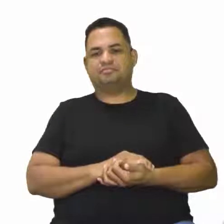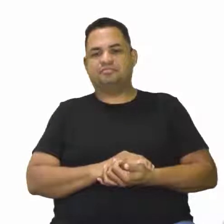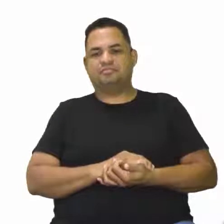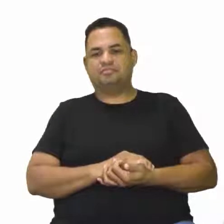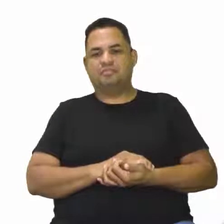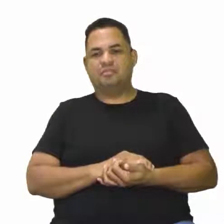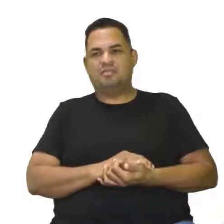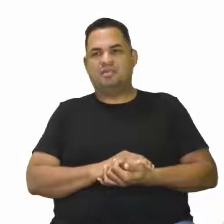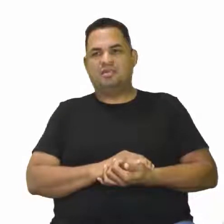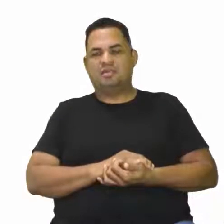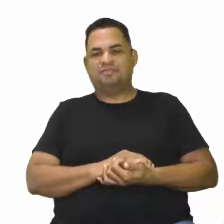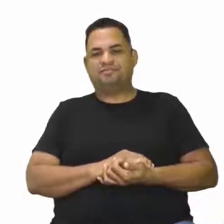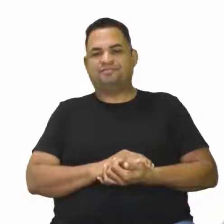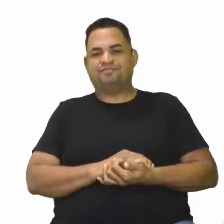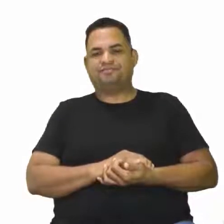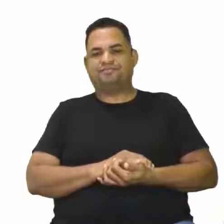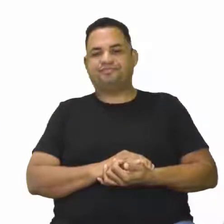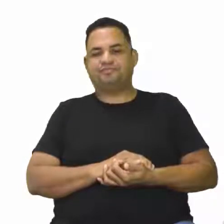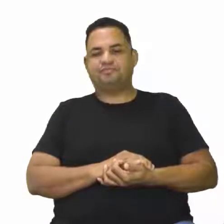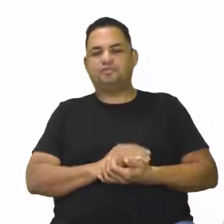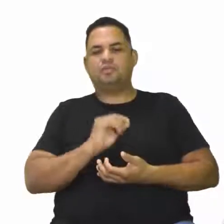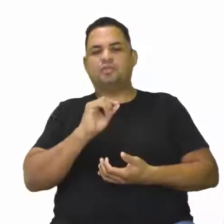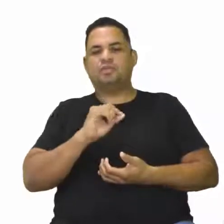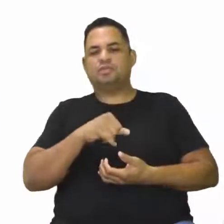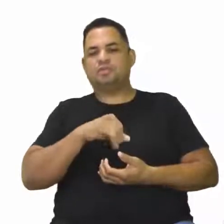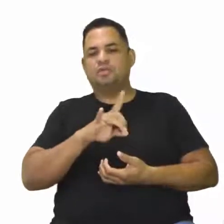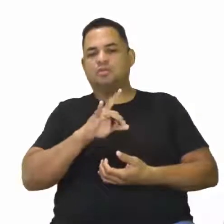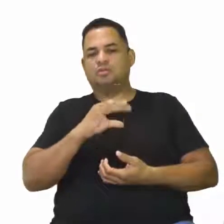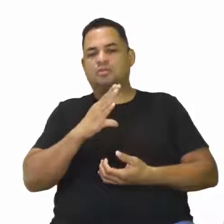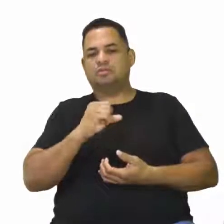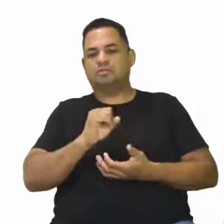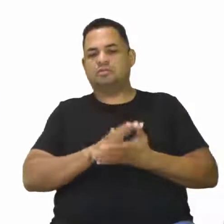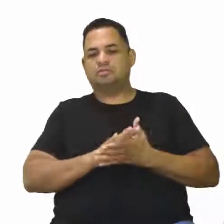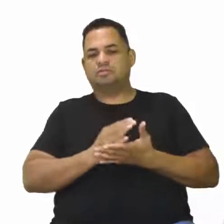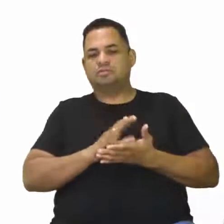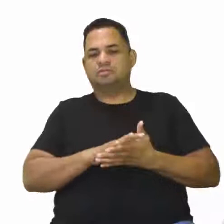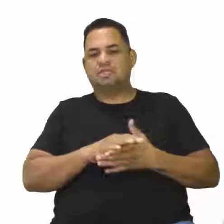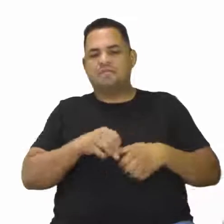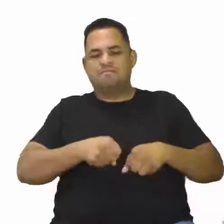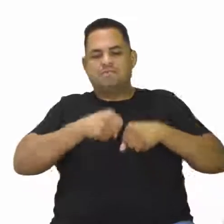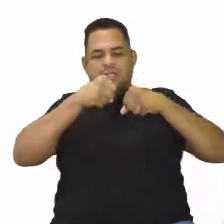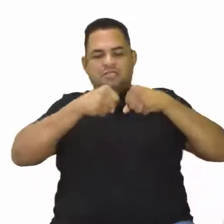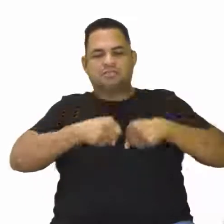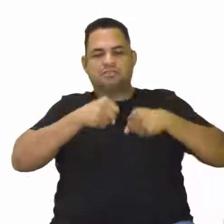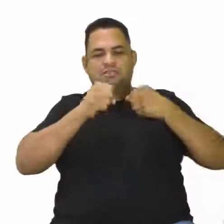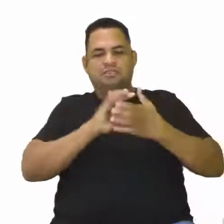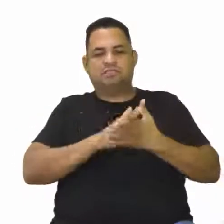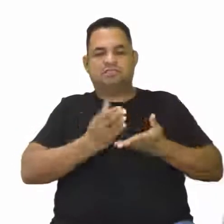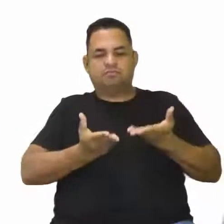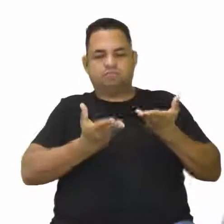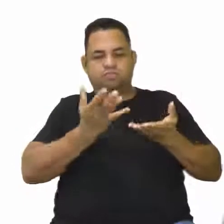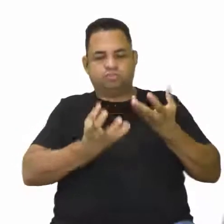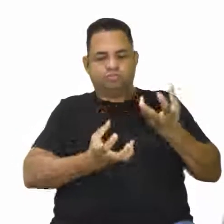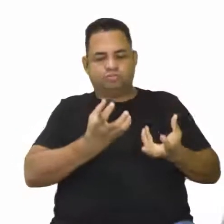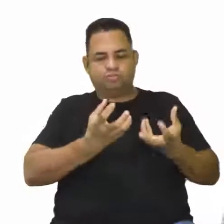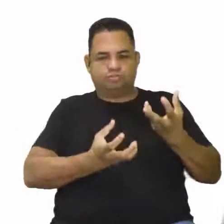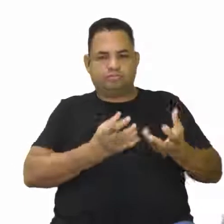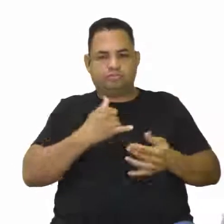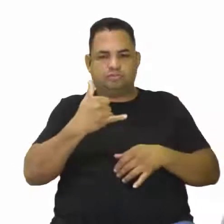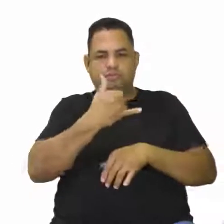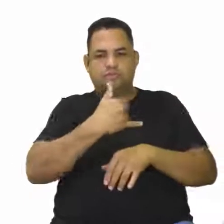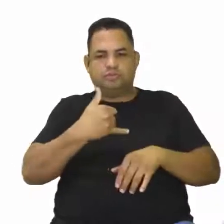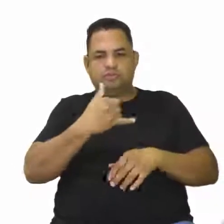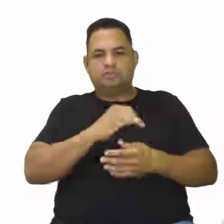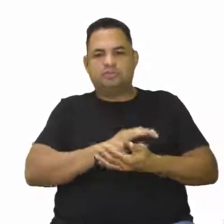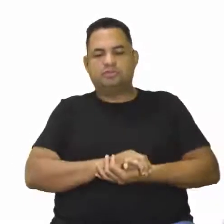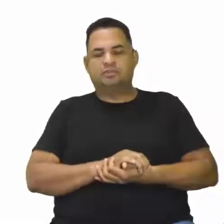Larigas, yucas fritas. O que, que são yucas fritas? É macaxeira frita, gente. Simples assim. Fácil. Buñuelos com